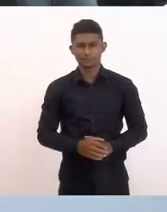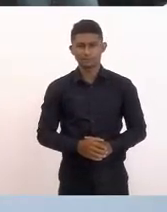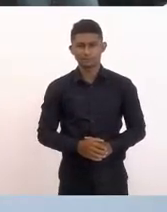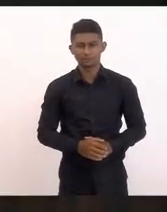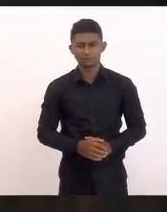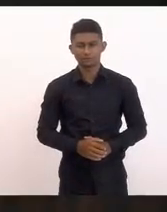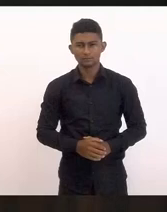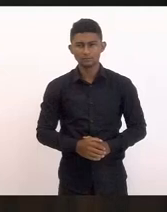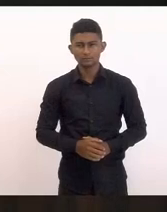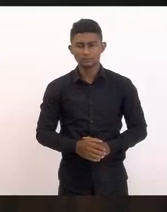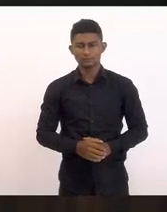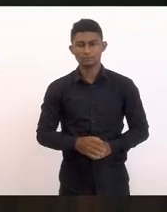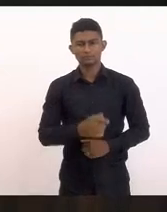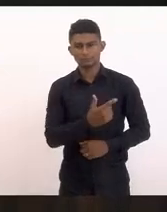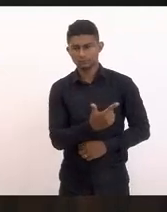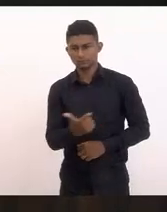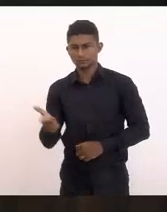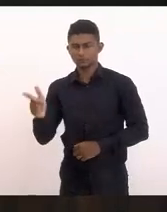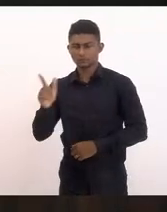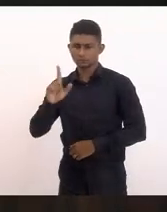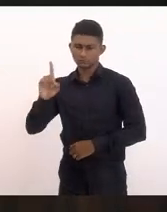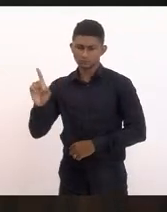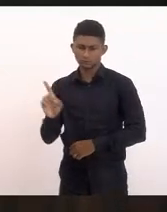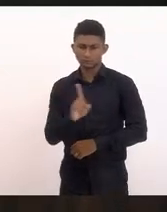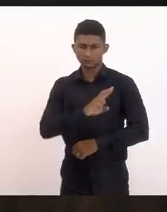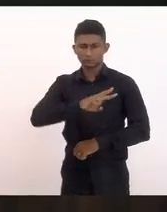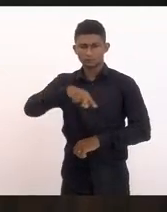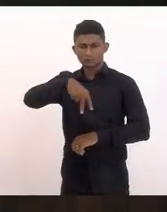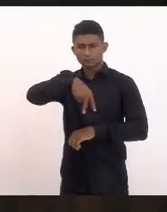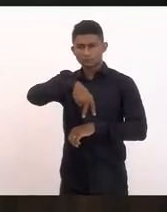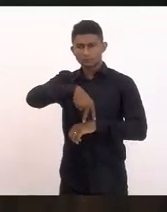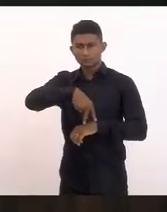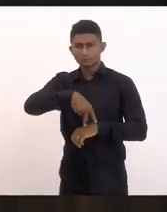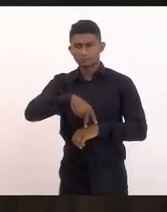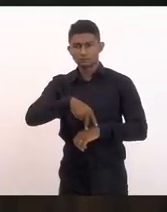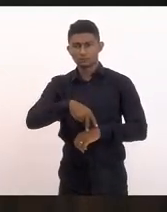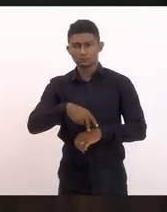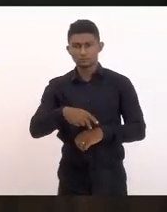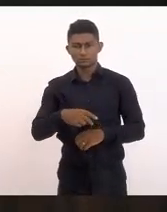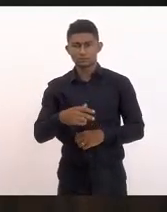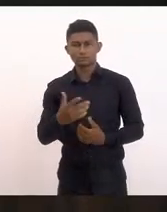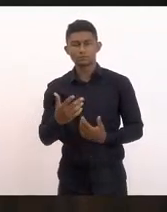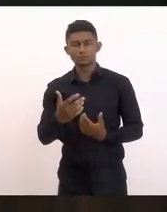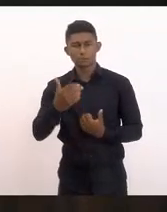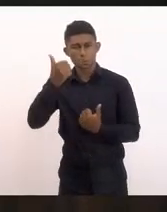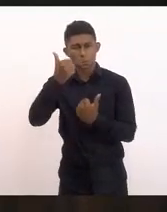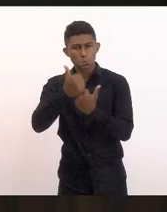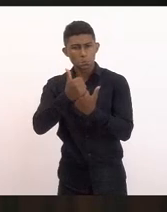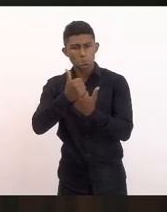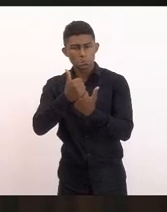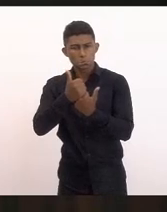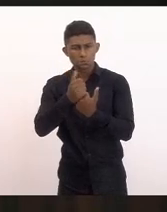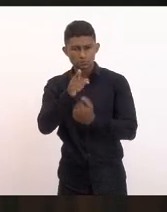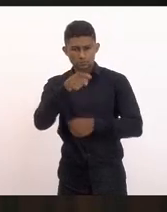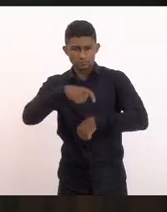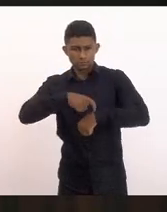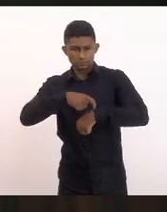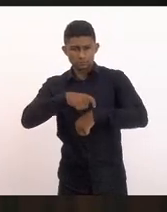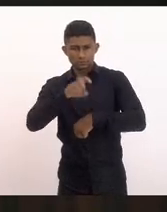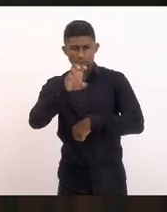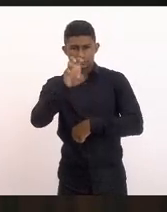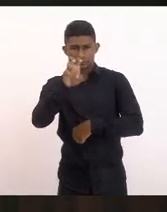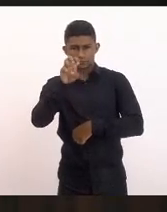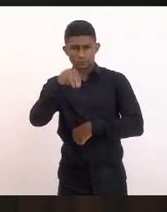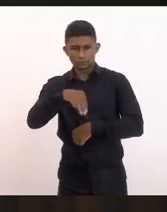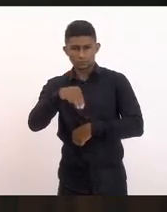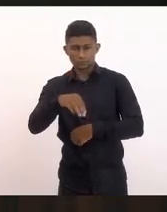Próximo orador inscrito. Ou é o sub ou de... Vossa Excelência disporá de 5 minutos. No 4º minuto eu